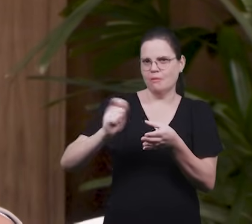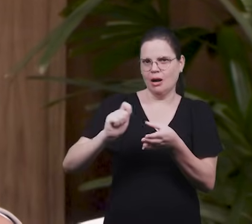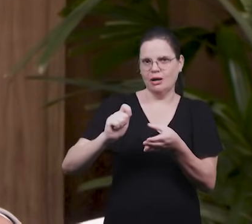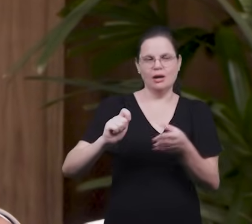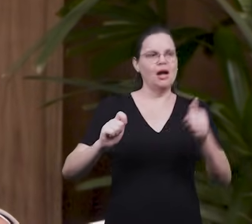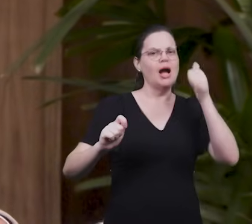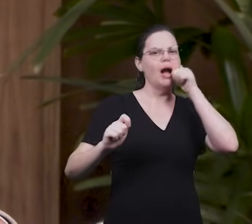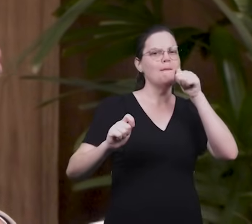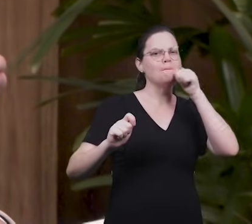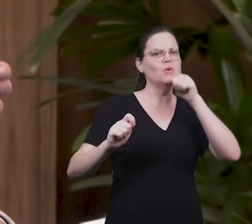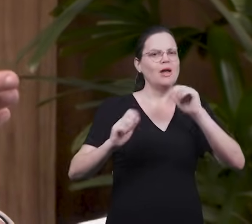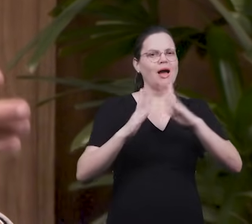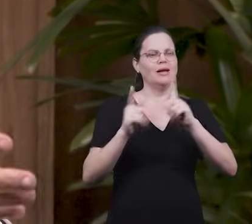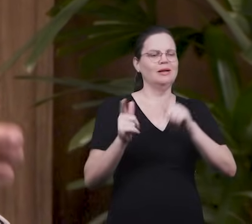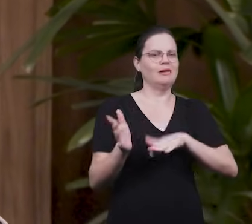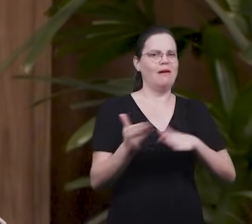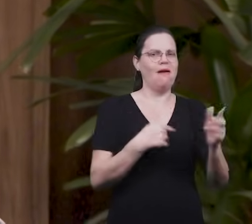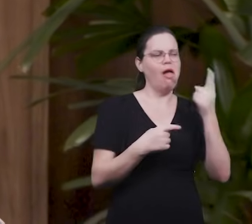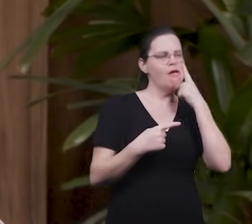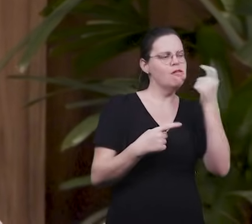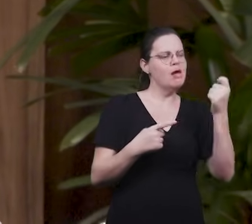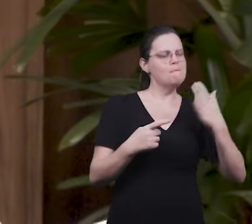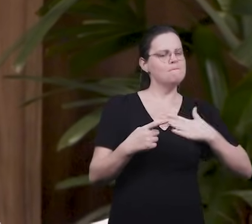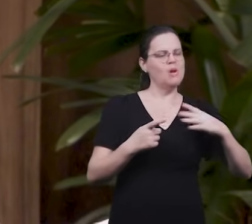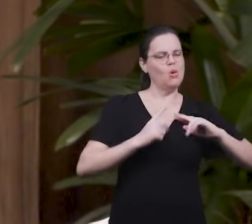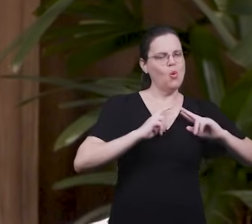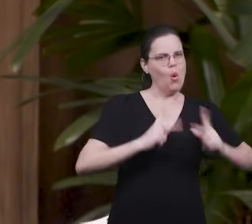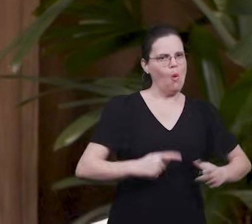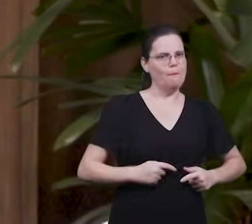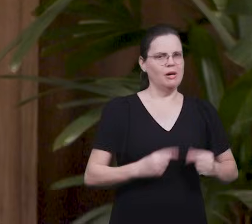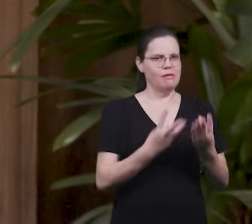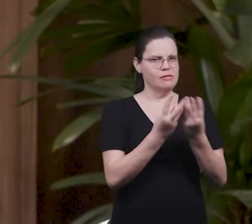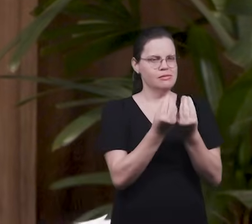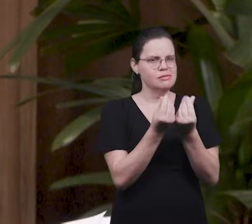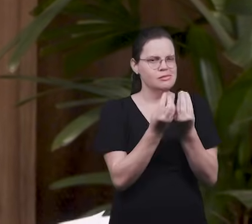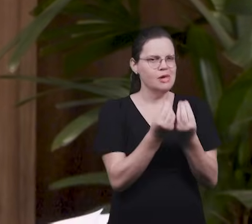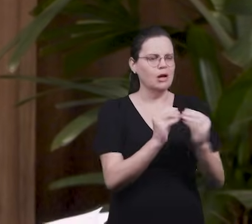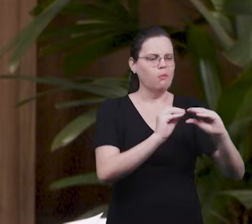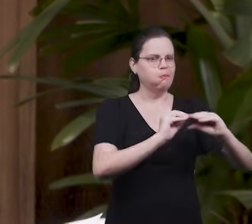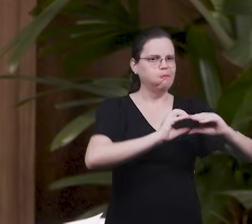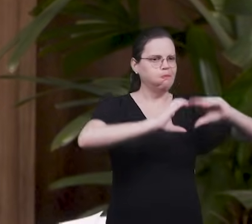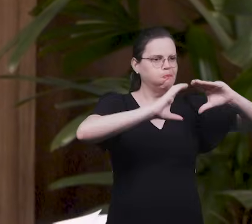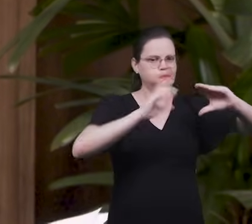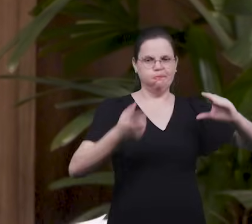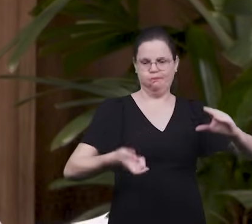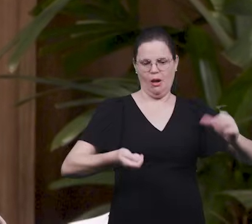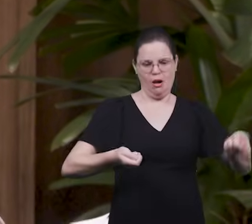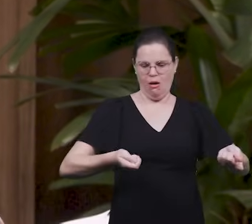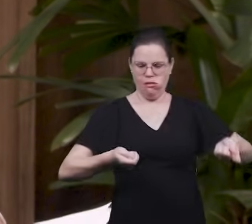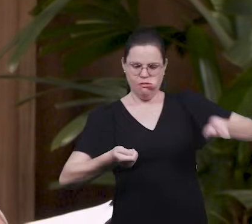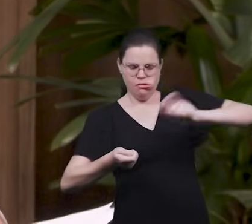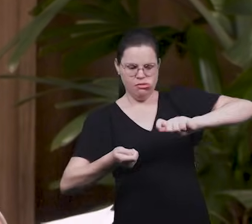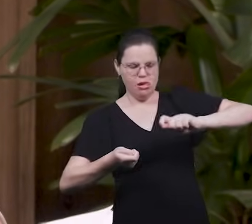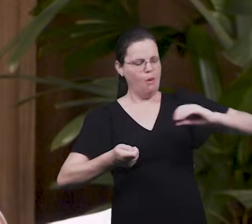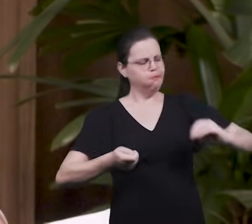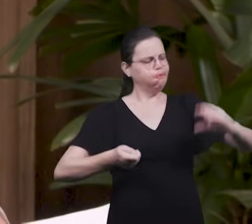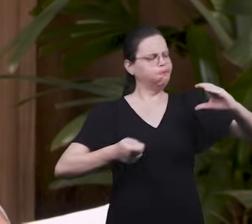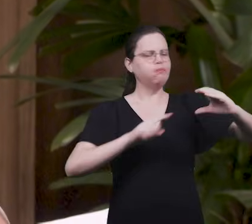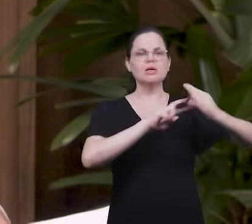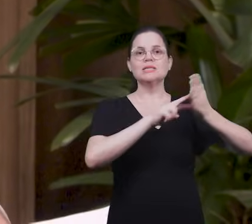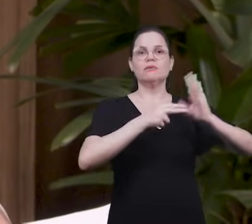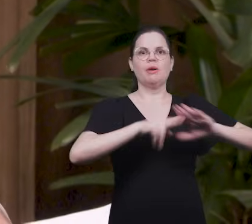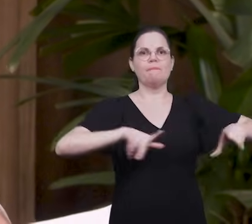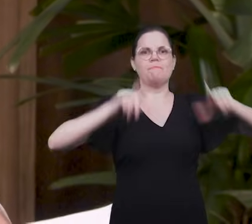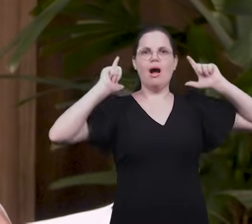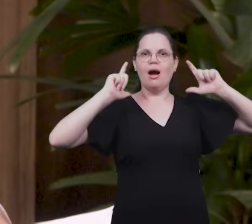ela acrescenta ali o interesse humano e cria essa instituição inchada, mas que não tinha ali, as